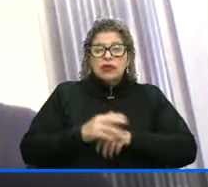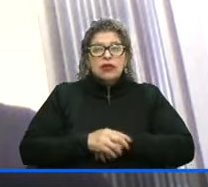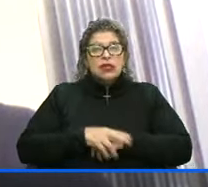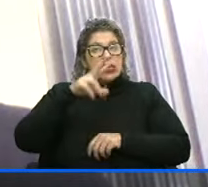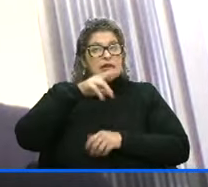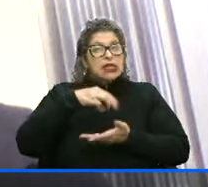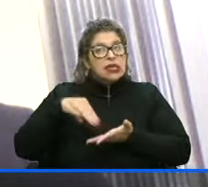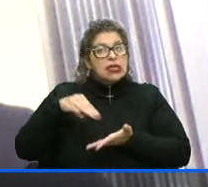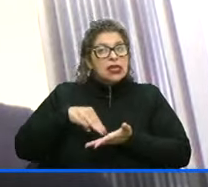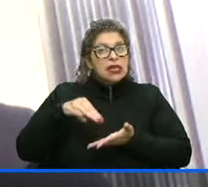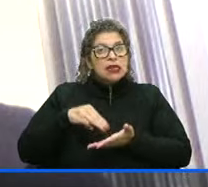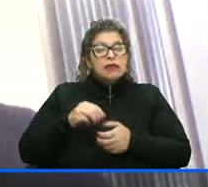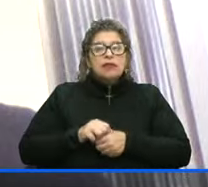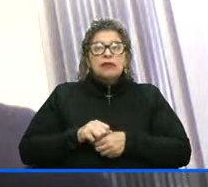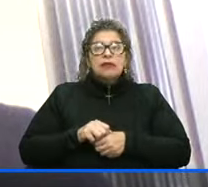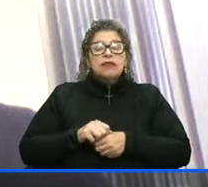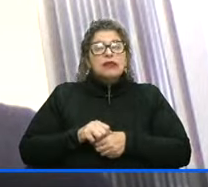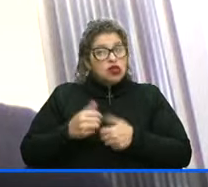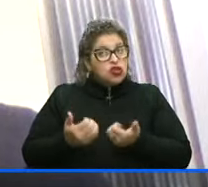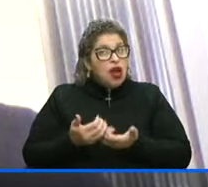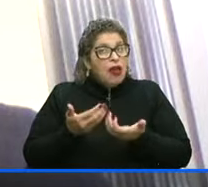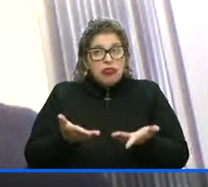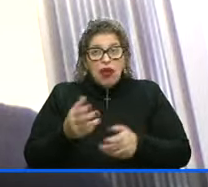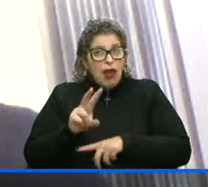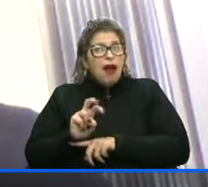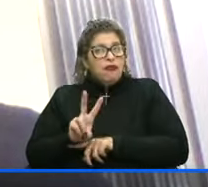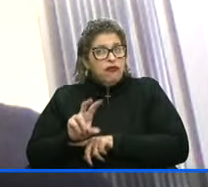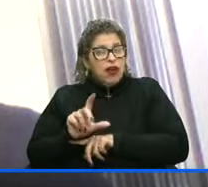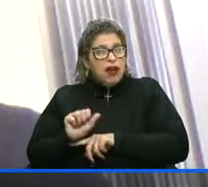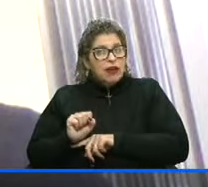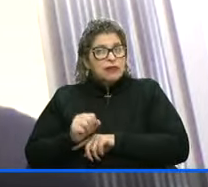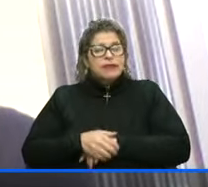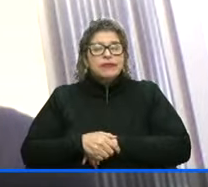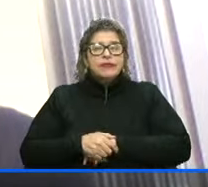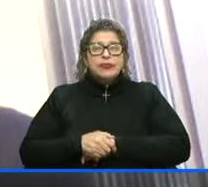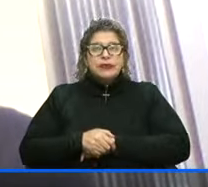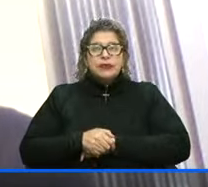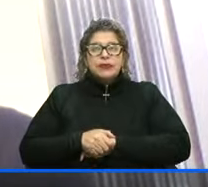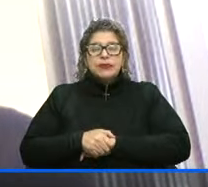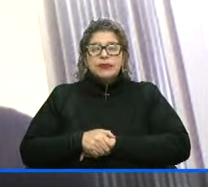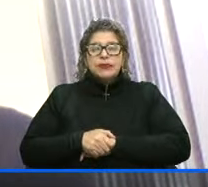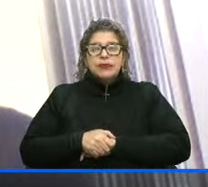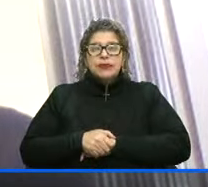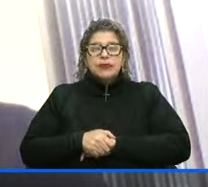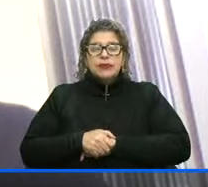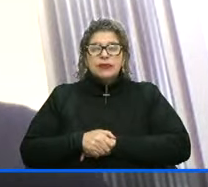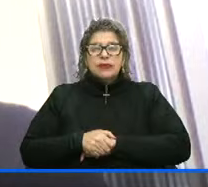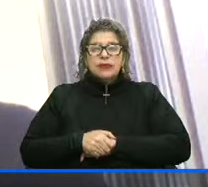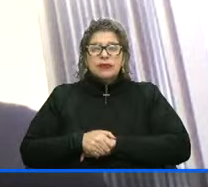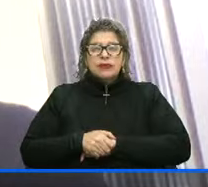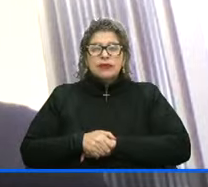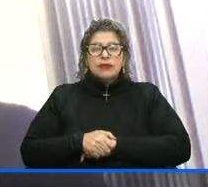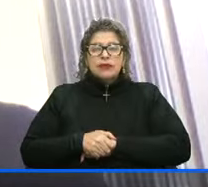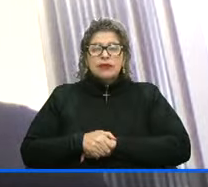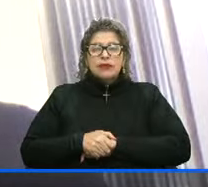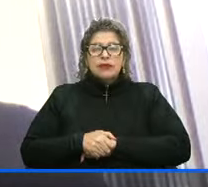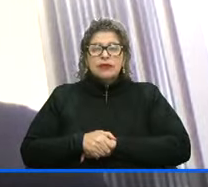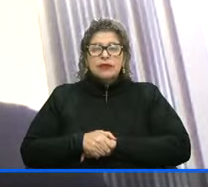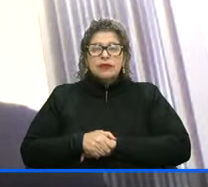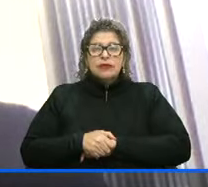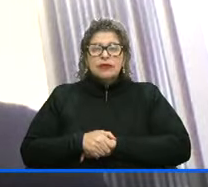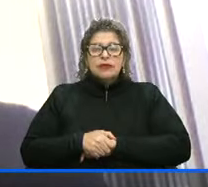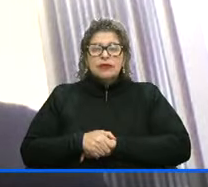mesmo hora a gente oferta a vaga. Então, já está sendo feita uma ampliação, porque a gente tem essa dificuldade